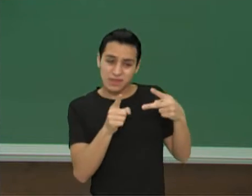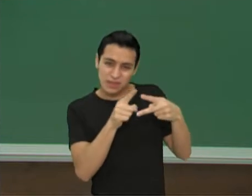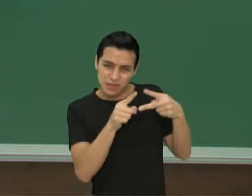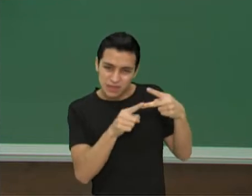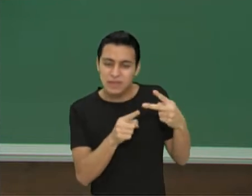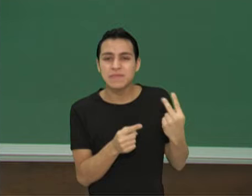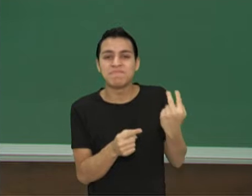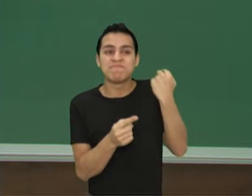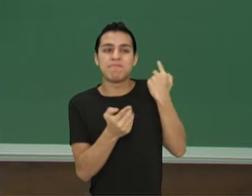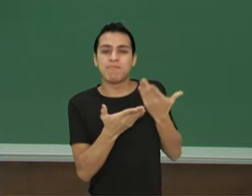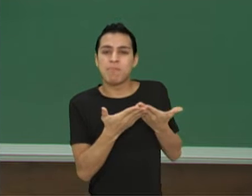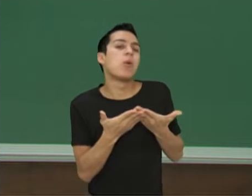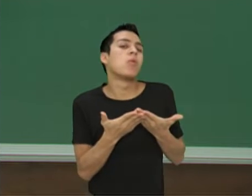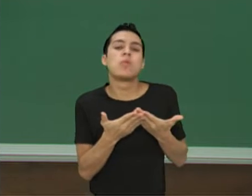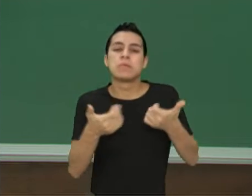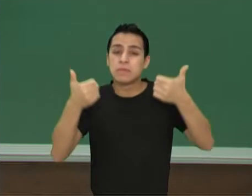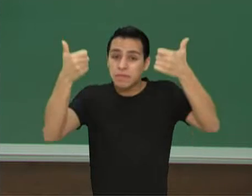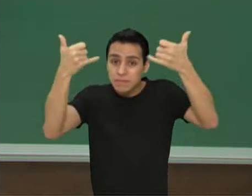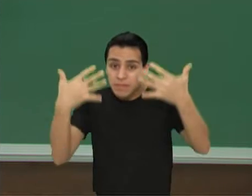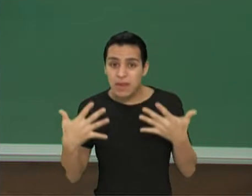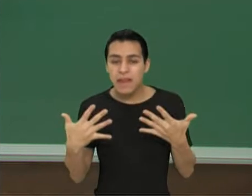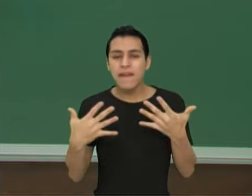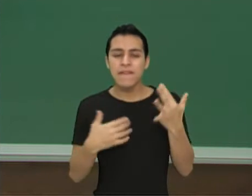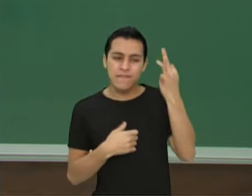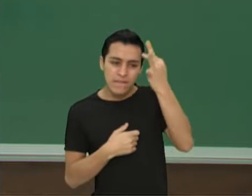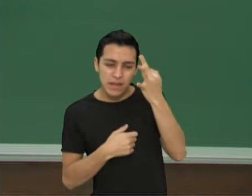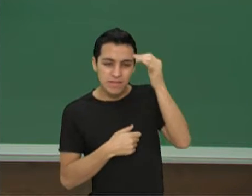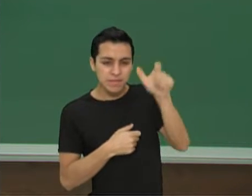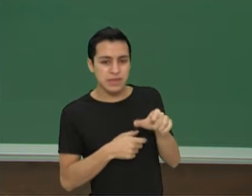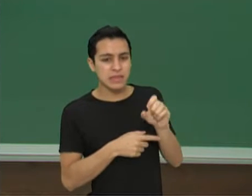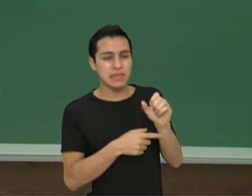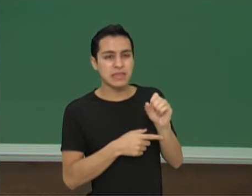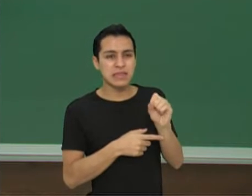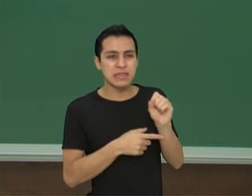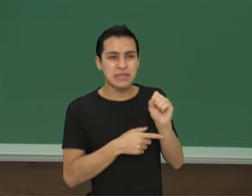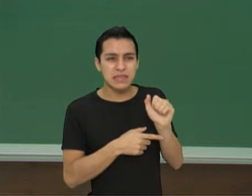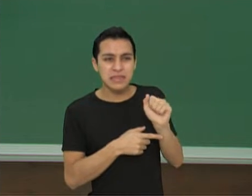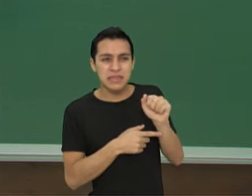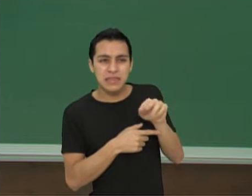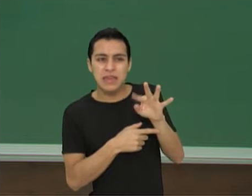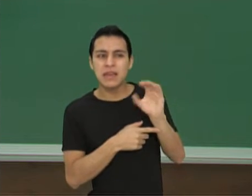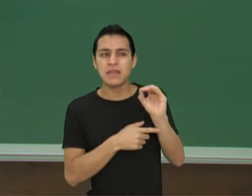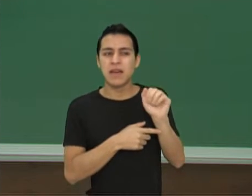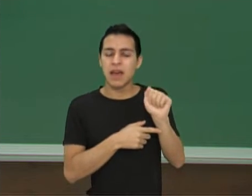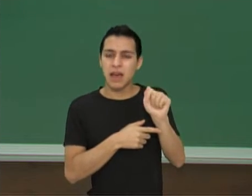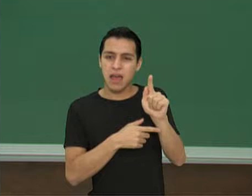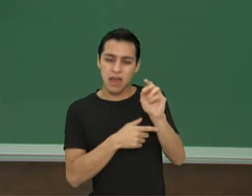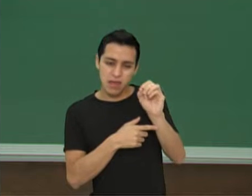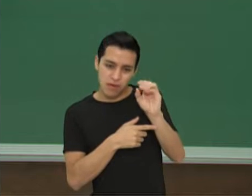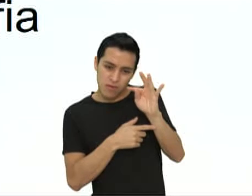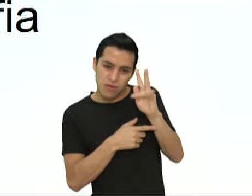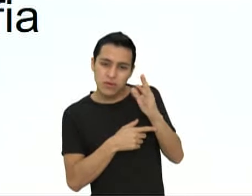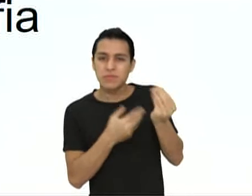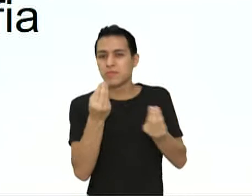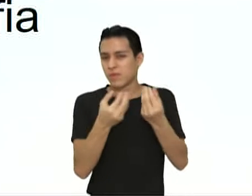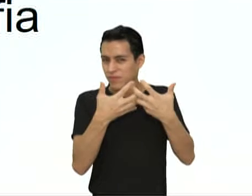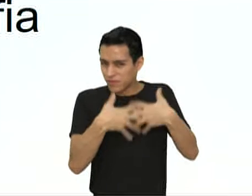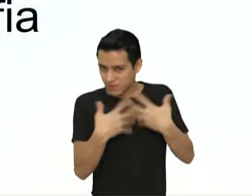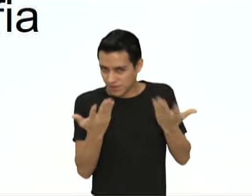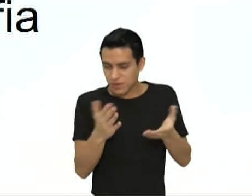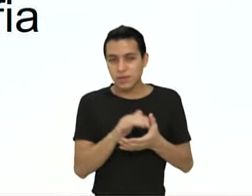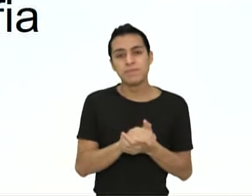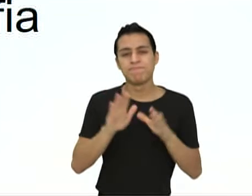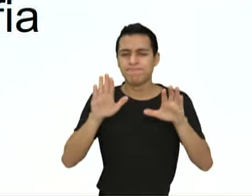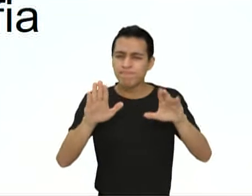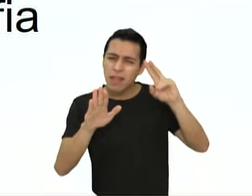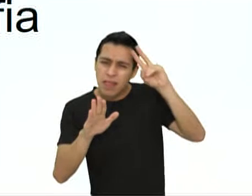duas últimas aulas, nós trabalhamos a filosofia de Santo Agostinho e os princípios da ética para Santo Agostinho, tá? Então, para a gente